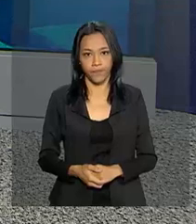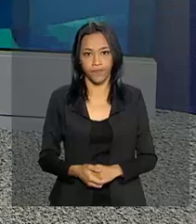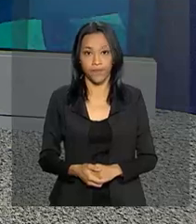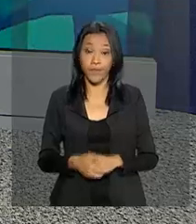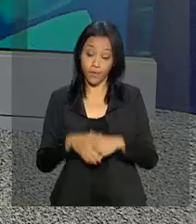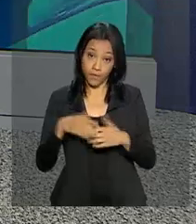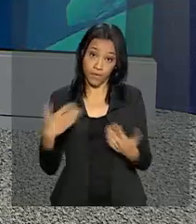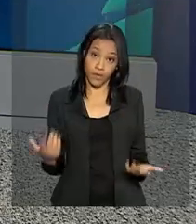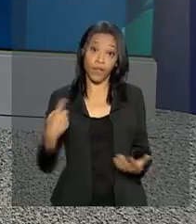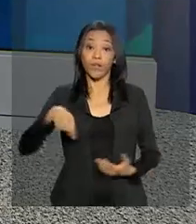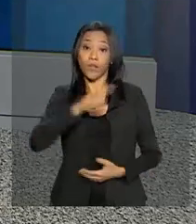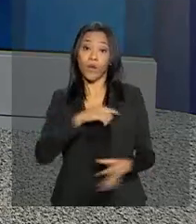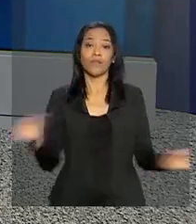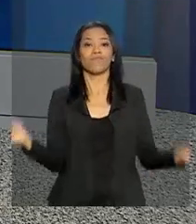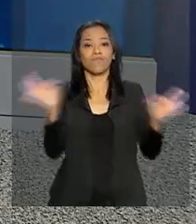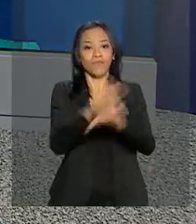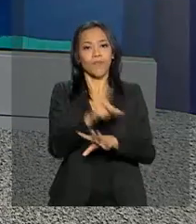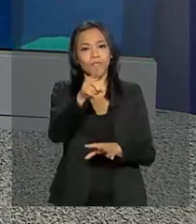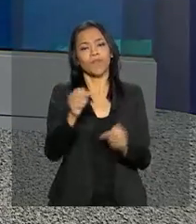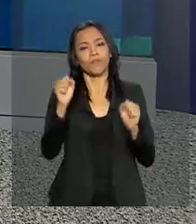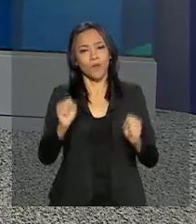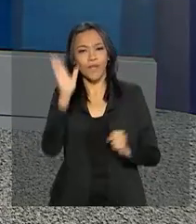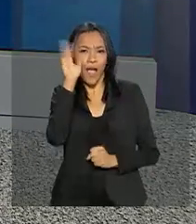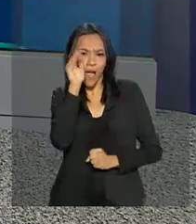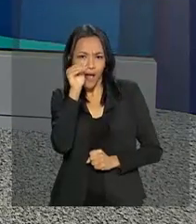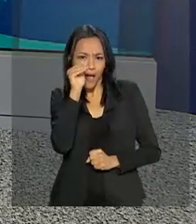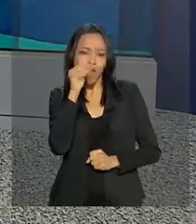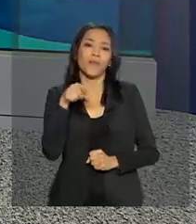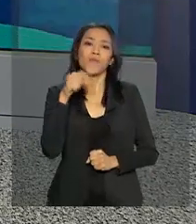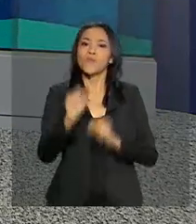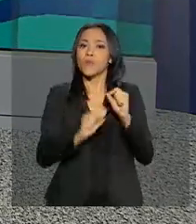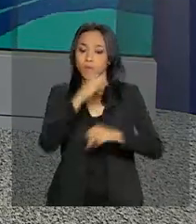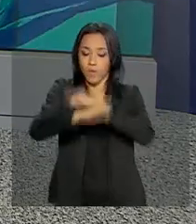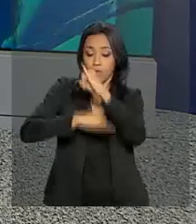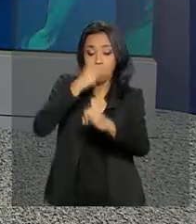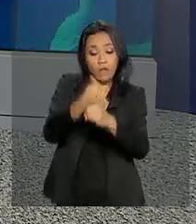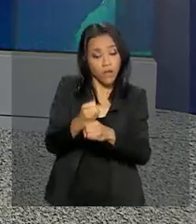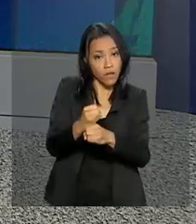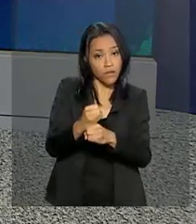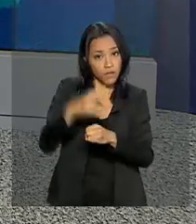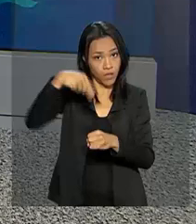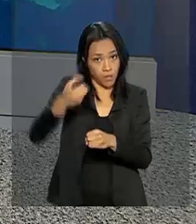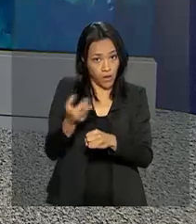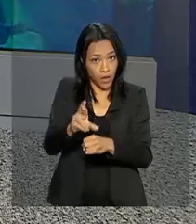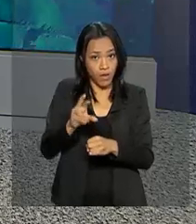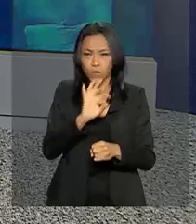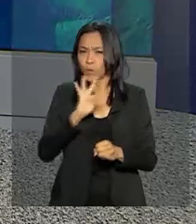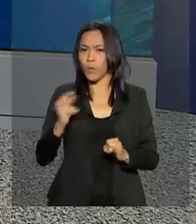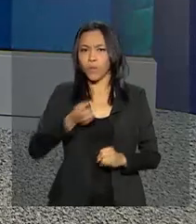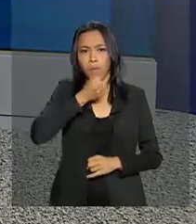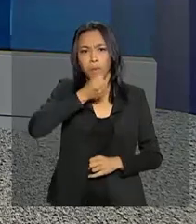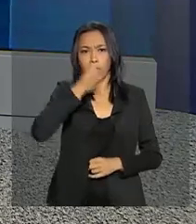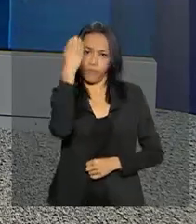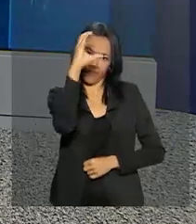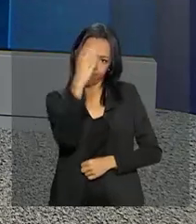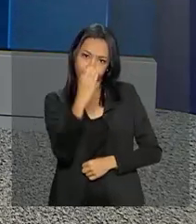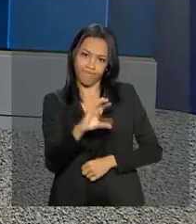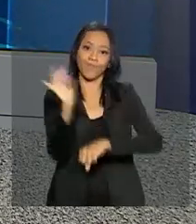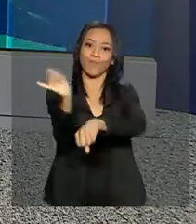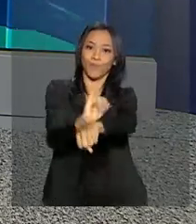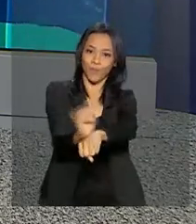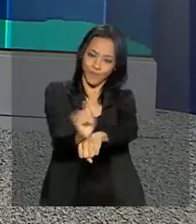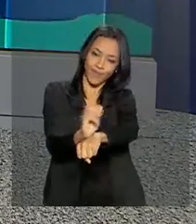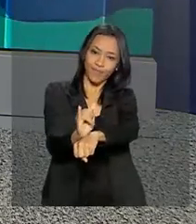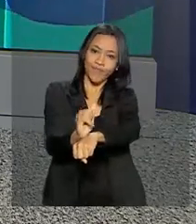Nós ficamos por aqui. Você acompanha a nossa programação ao vivo pelo site da NBR e todas as reportagens estão em nosso canal no